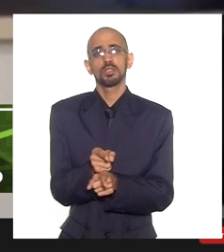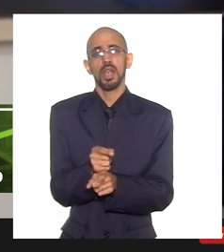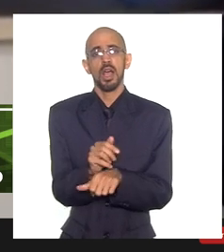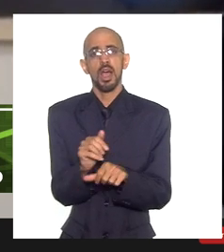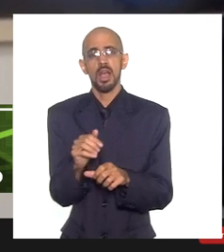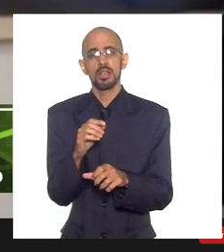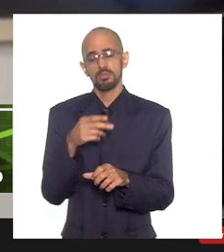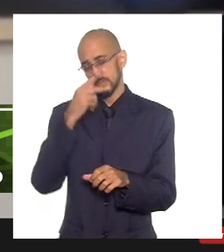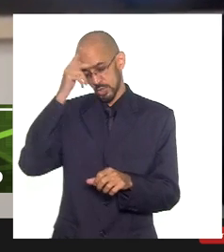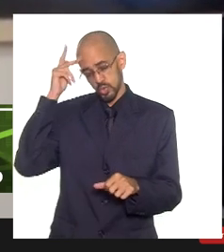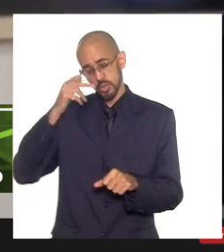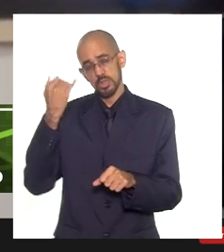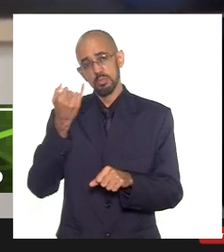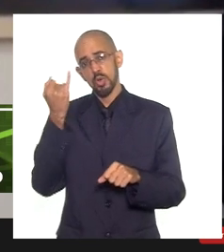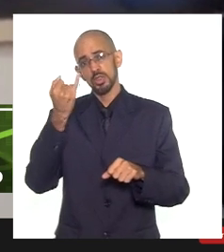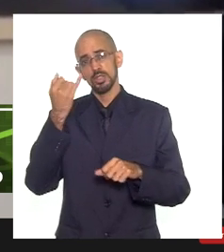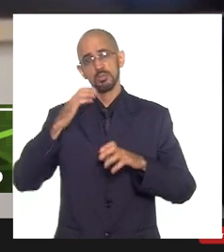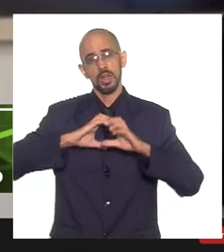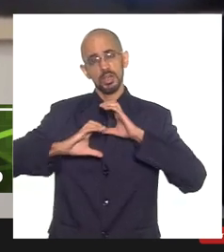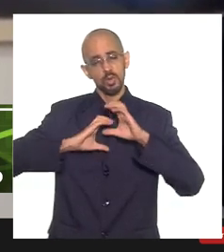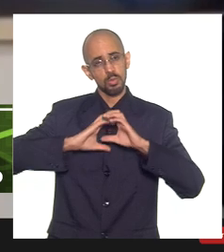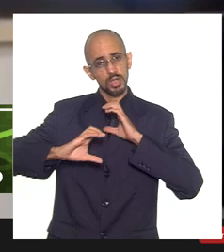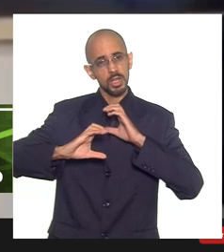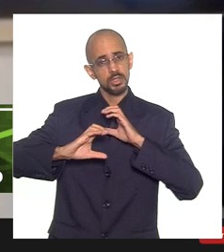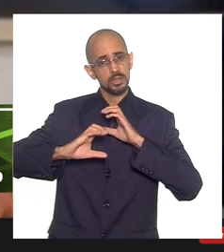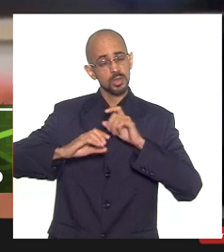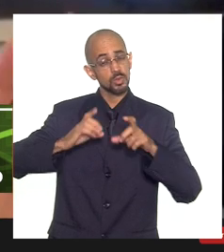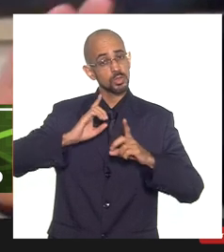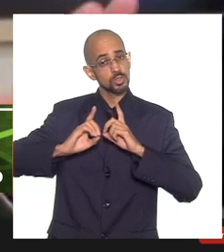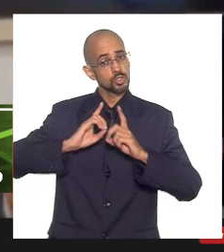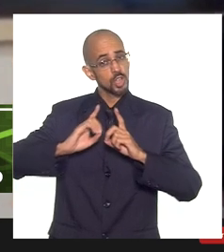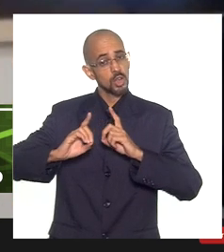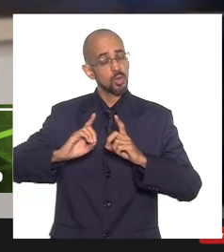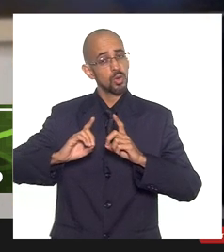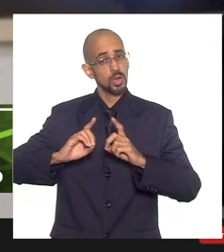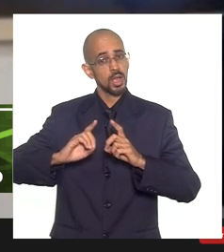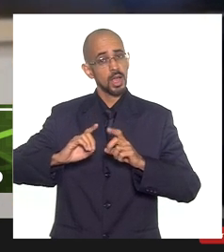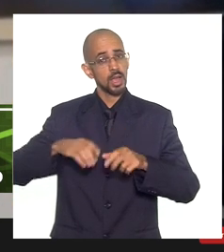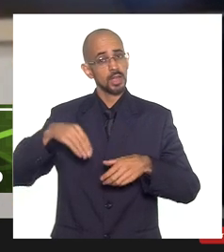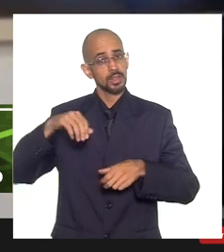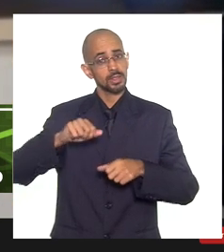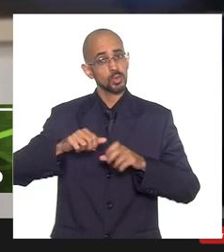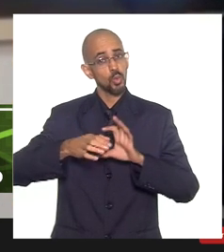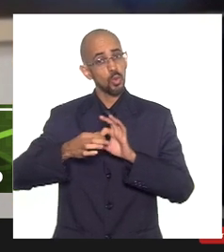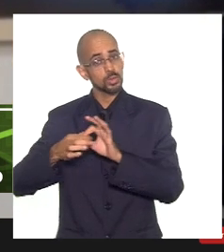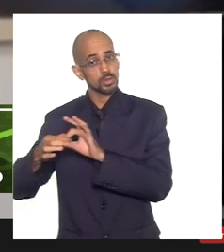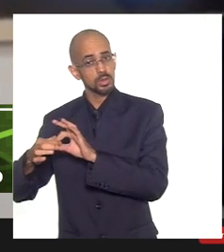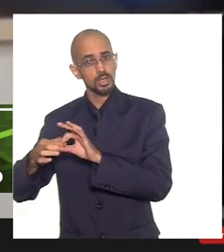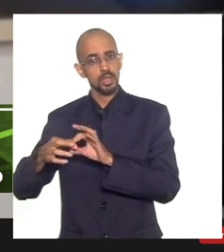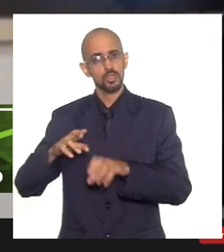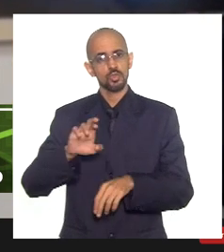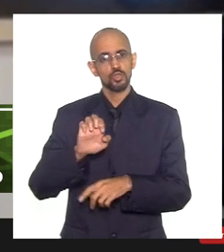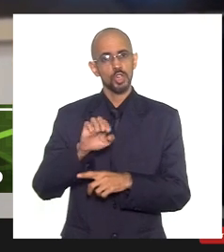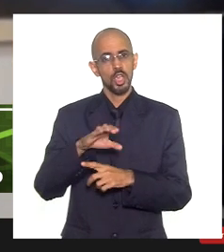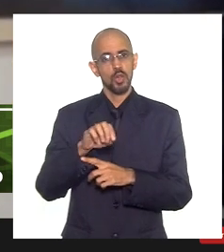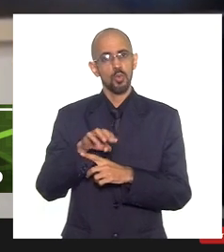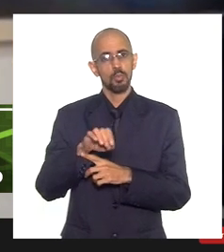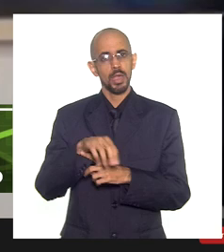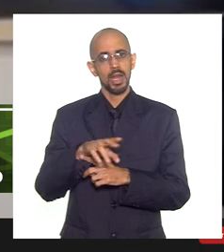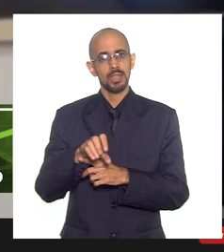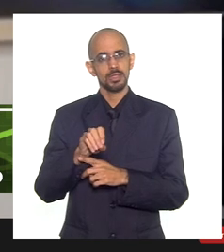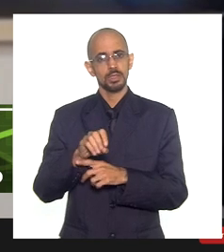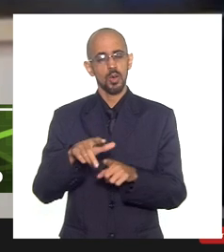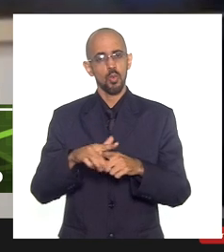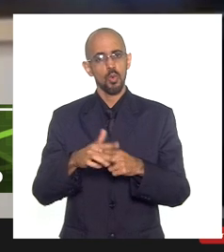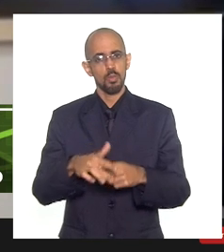para que isso possa ser negociado no âmbito do regime de recuperação fiscal porque é evidente que na medida em que você tem